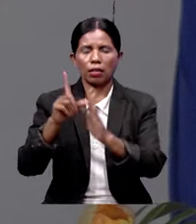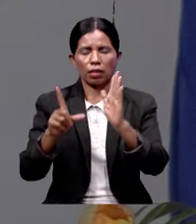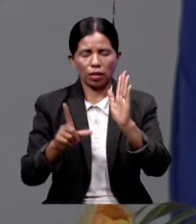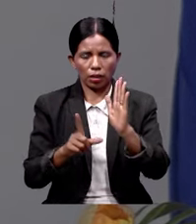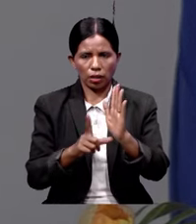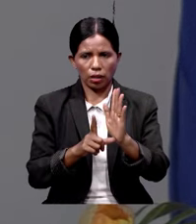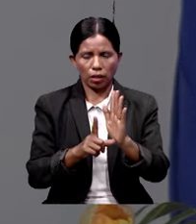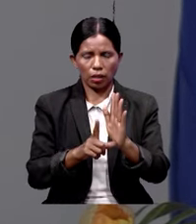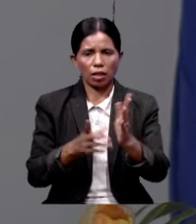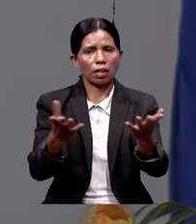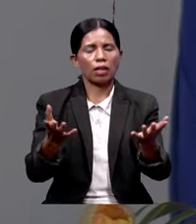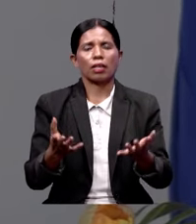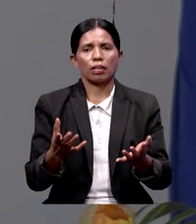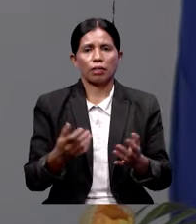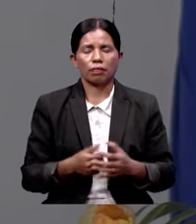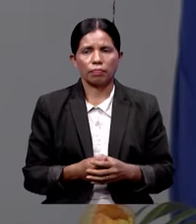me hakara.